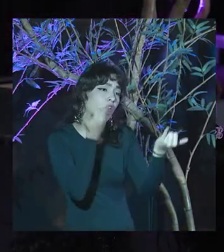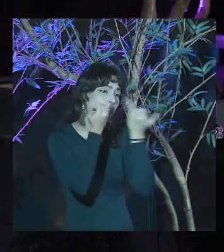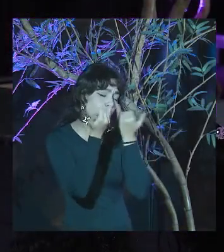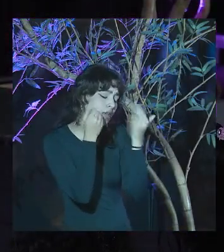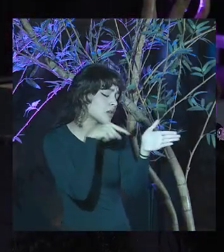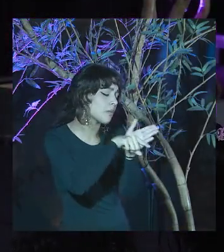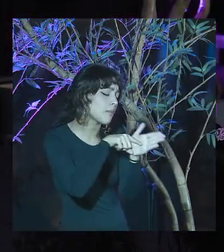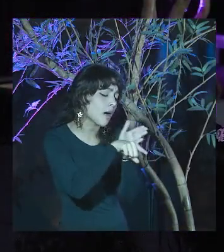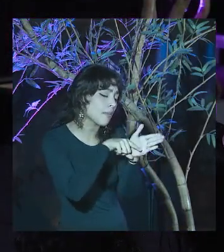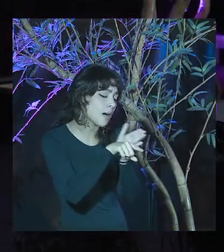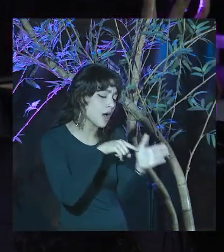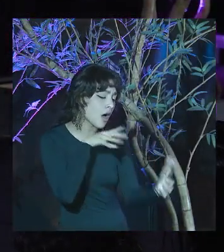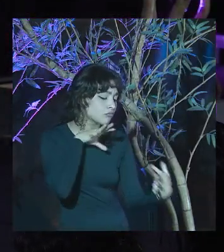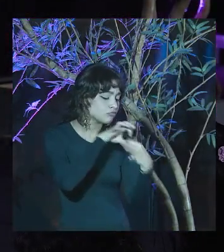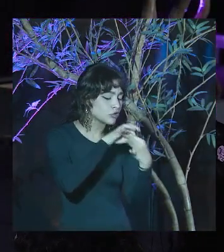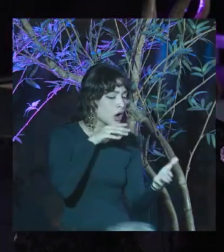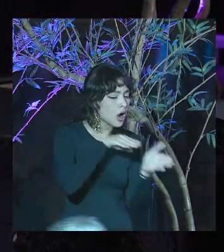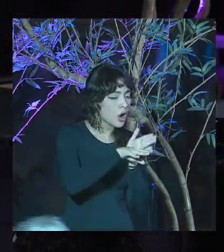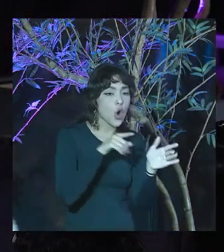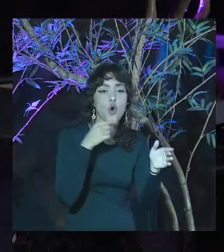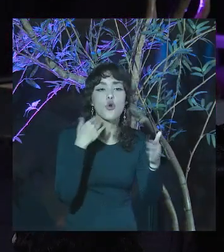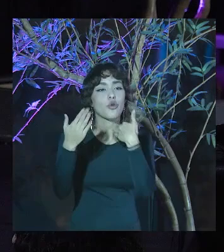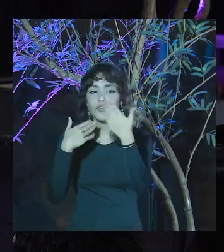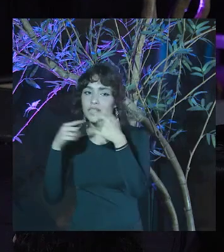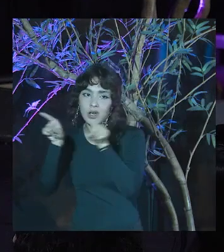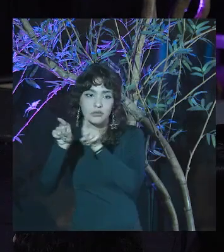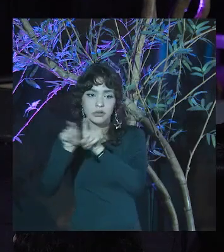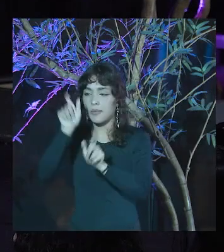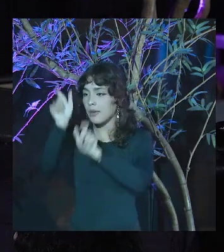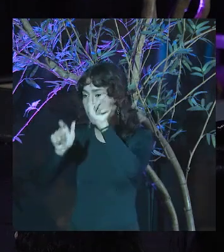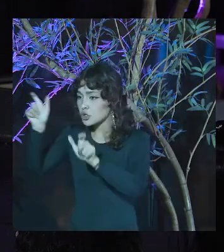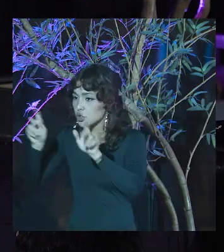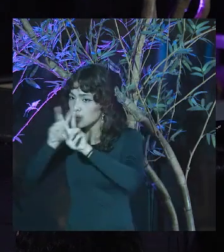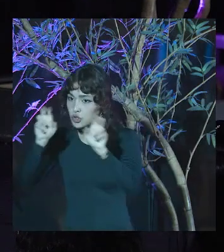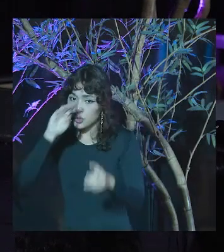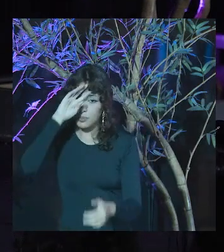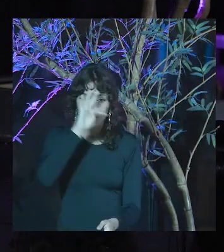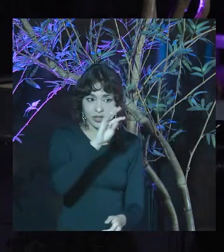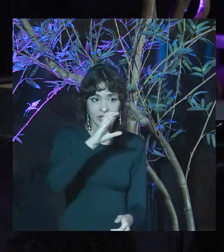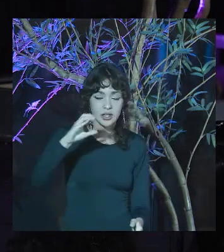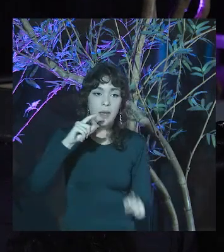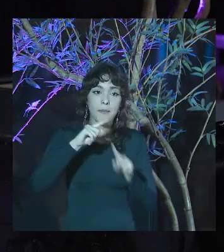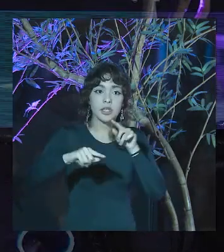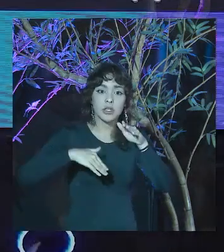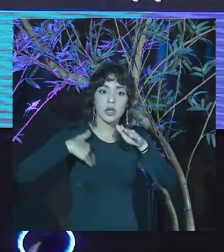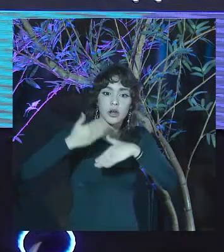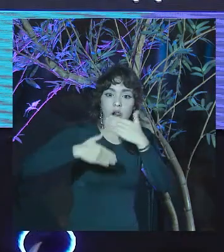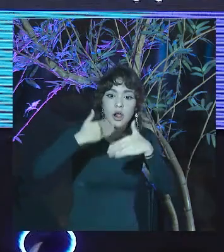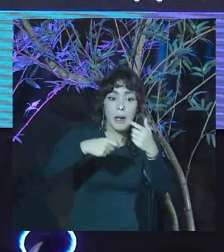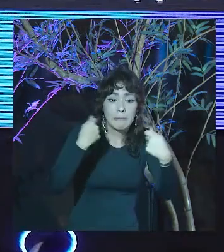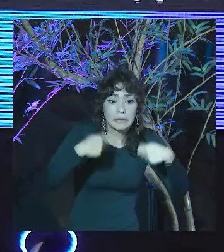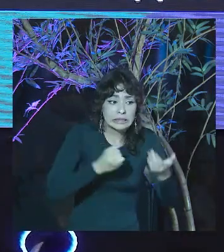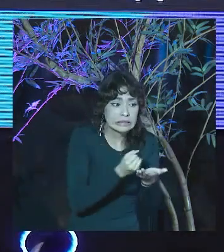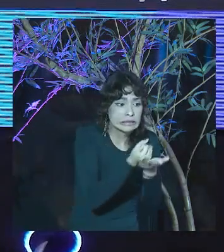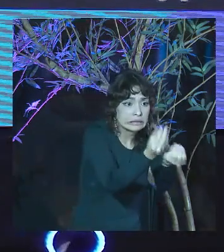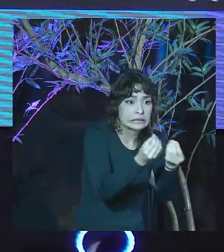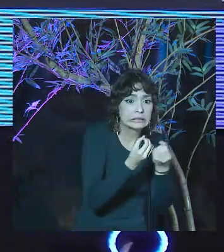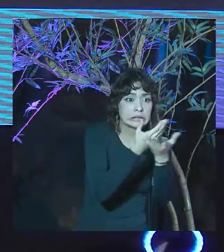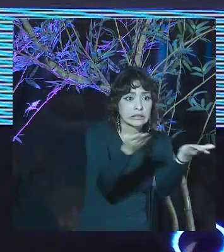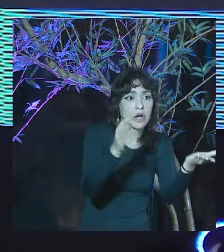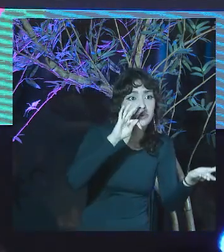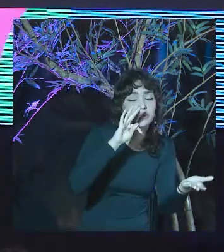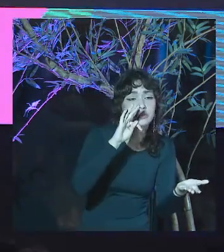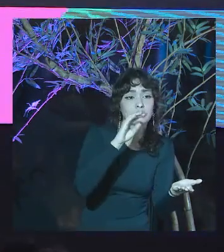informação, conectados, conversando com muitas pessoas sobre aquilo, e aí o prazo foi chegando perto e vocês tinham que entregar o trabalho. O que vocês